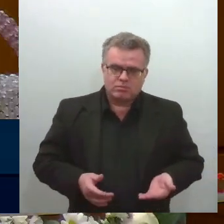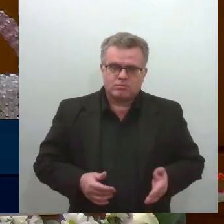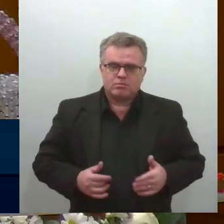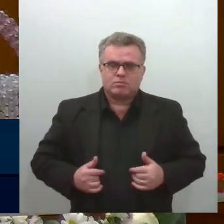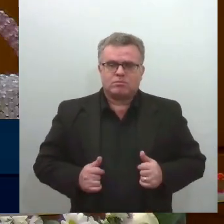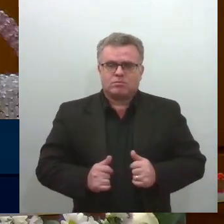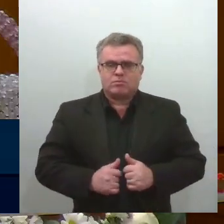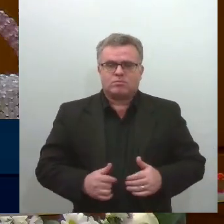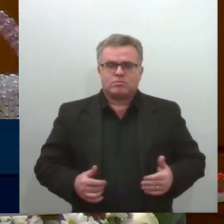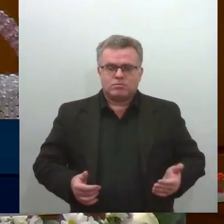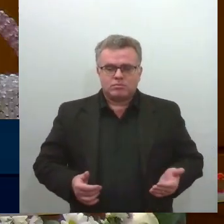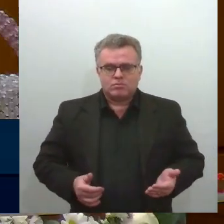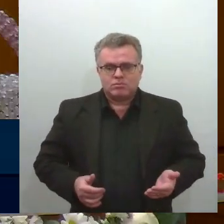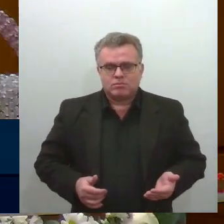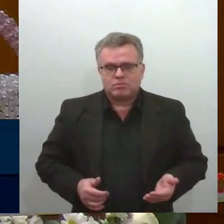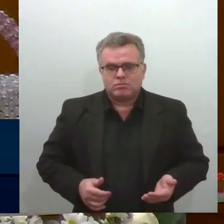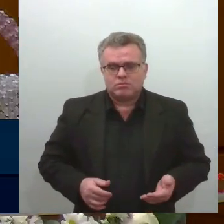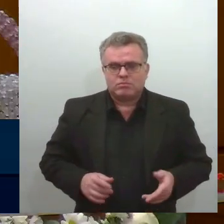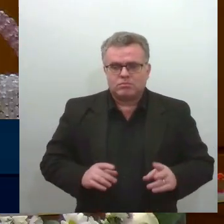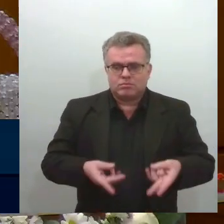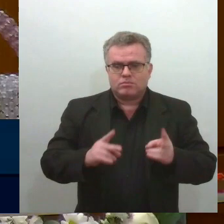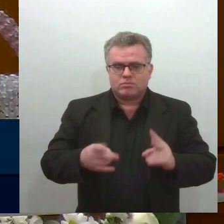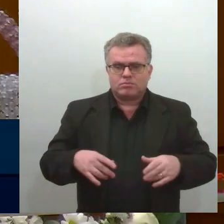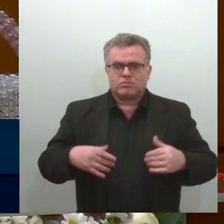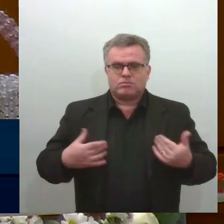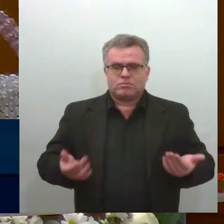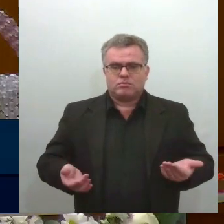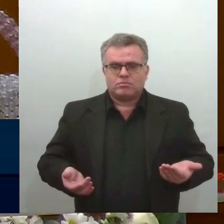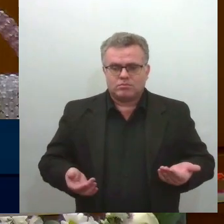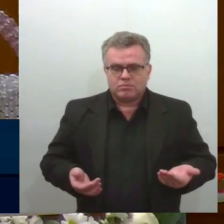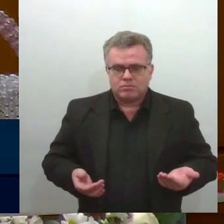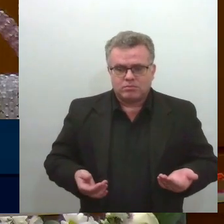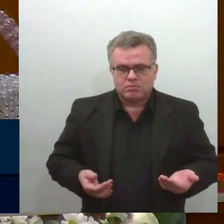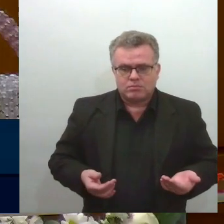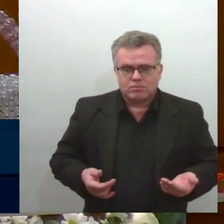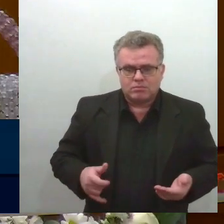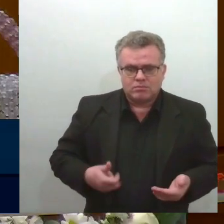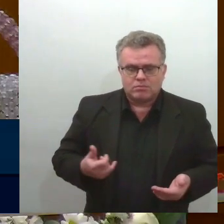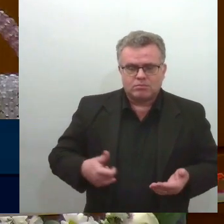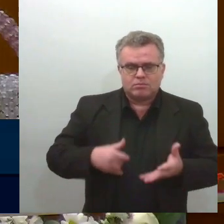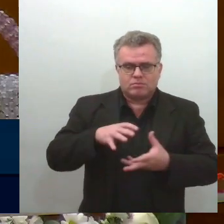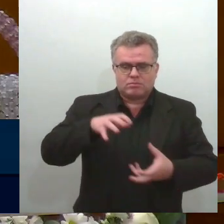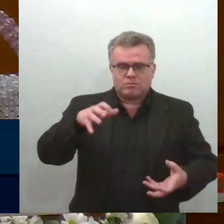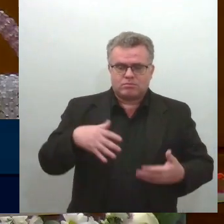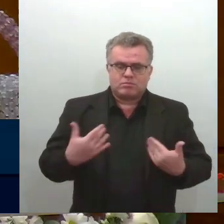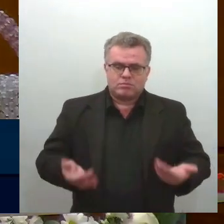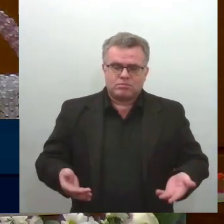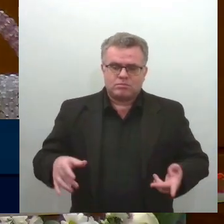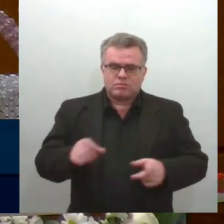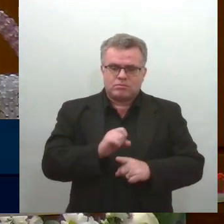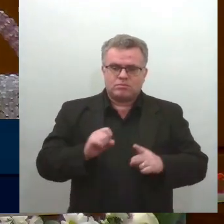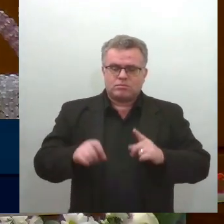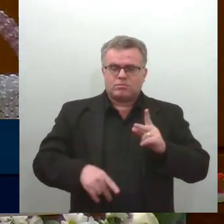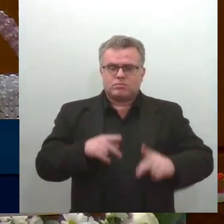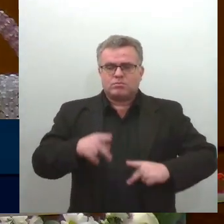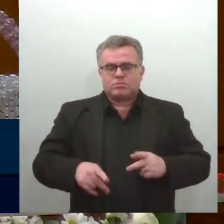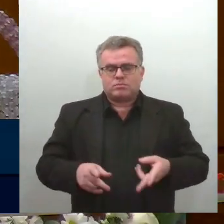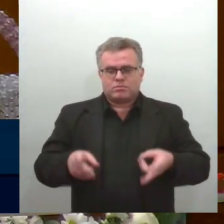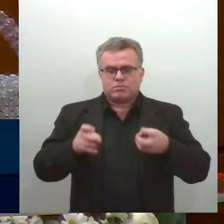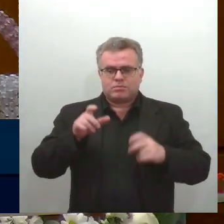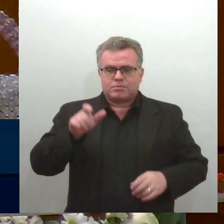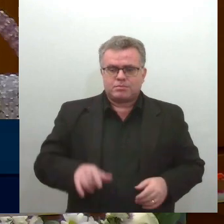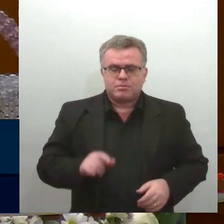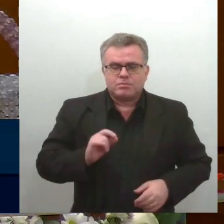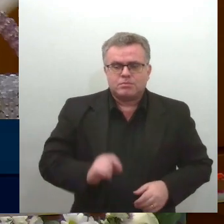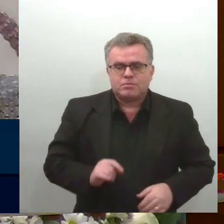pensei que ele já tinha até uma idade maior, né? E a sociedade sergipana via o empenho em ajudar as pessoas e